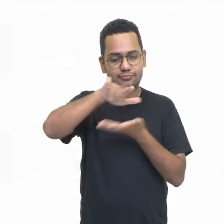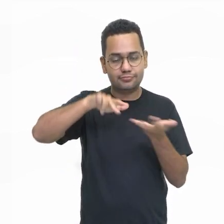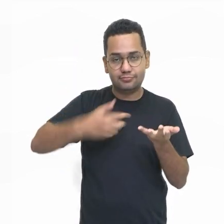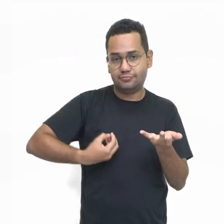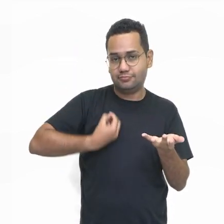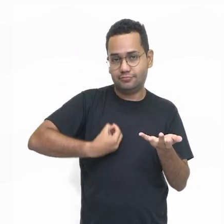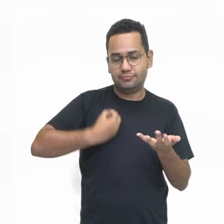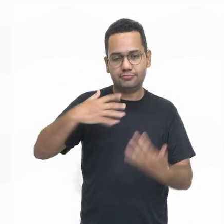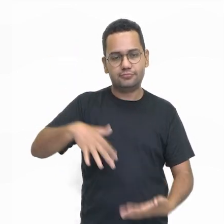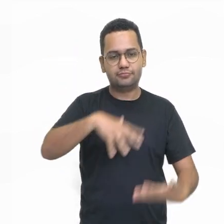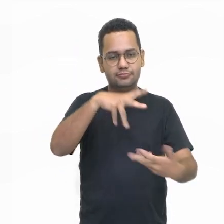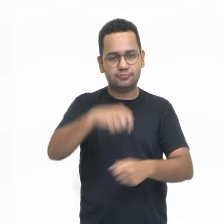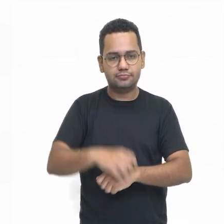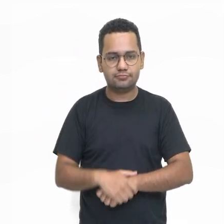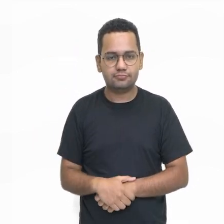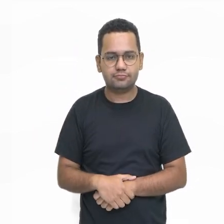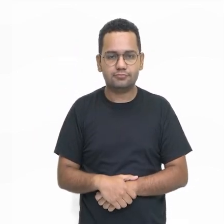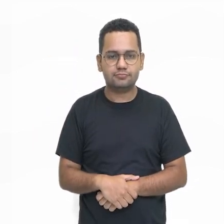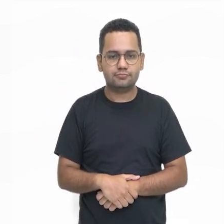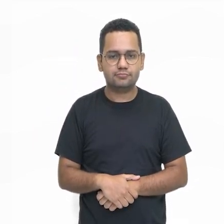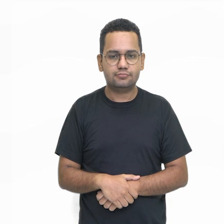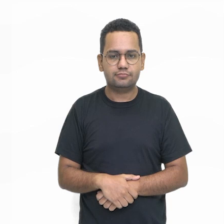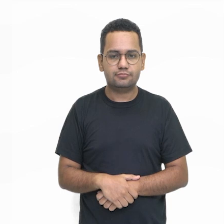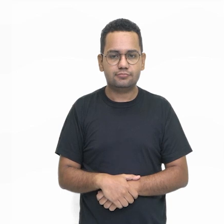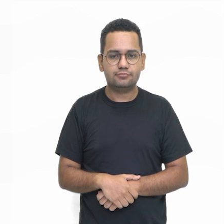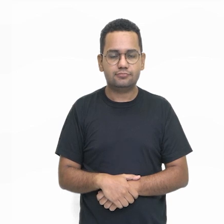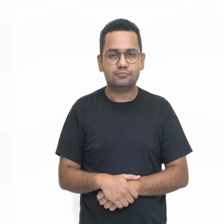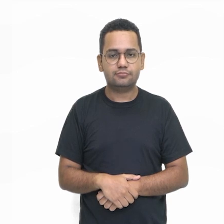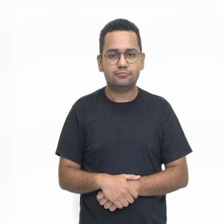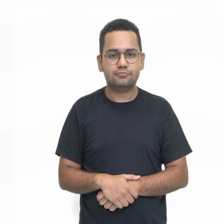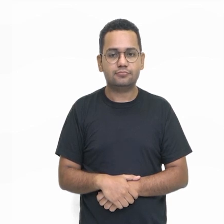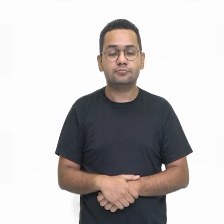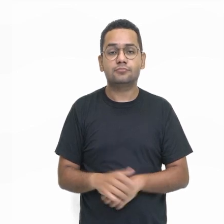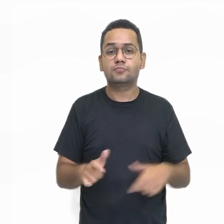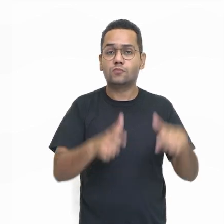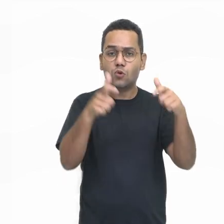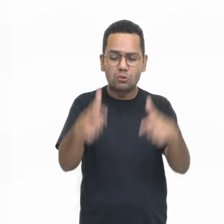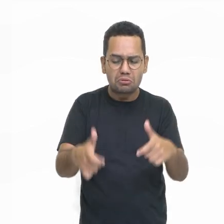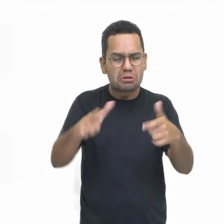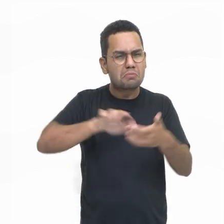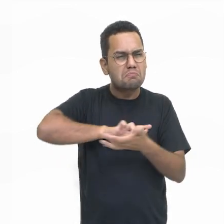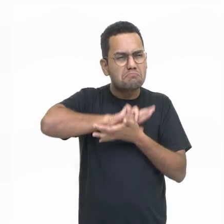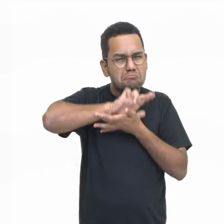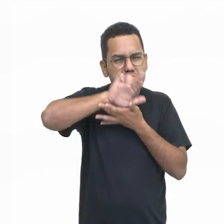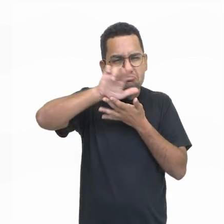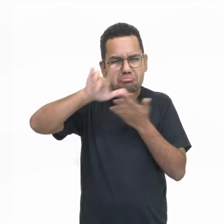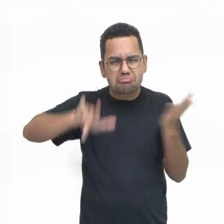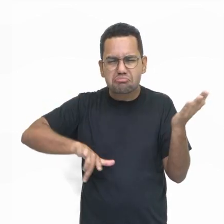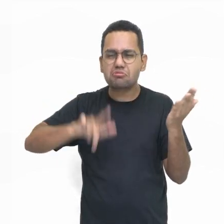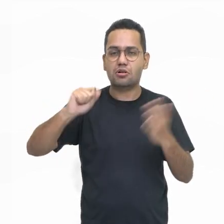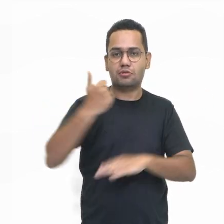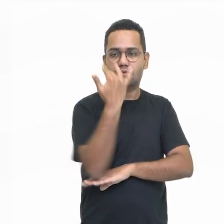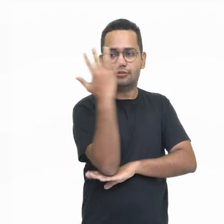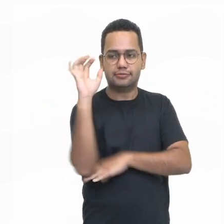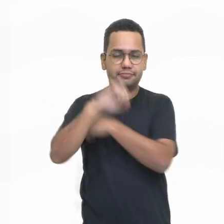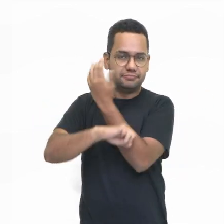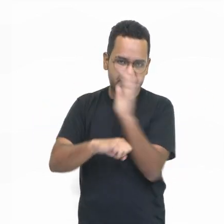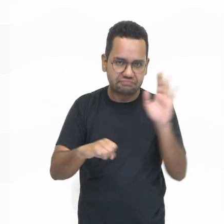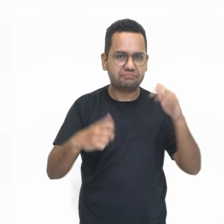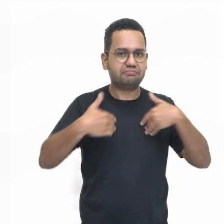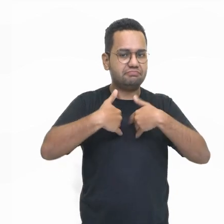mundo, ele é um hotspot mundial de biodiversidade, ou seja, existe uma grande concentração